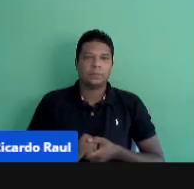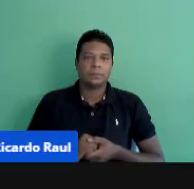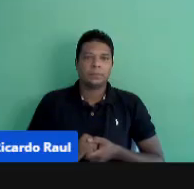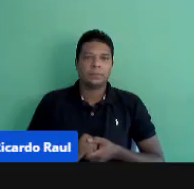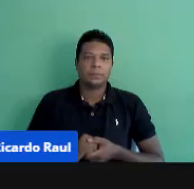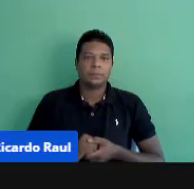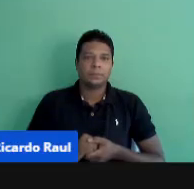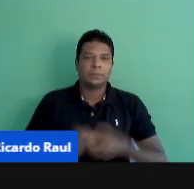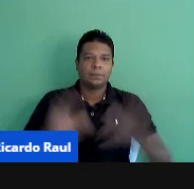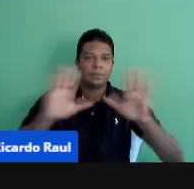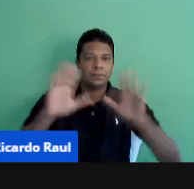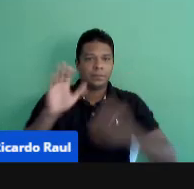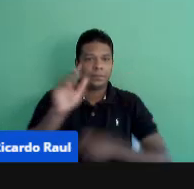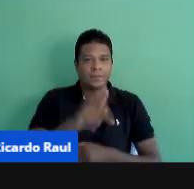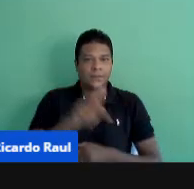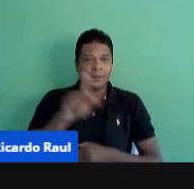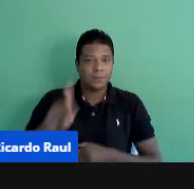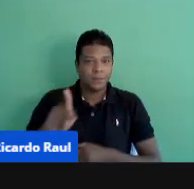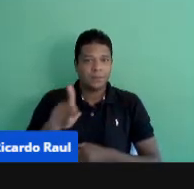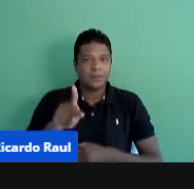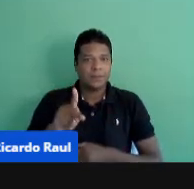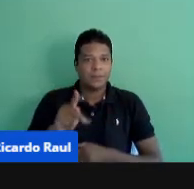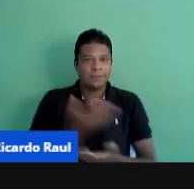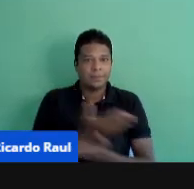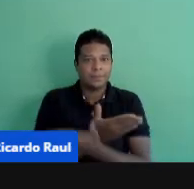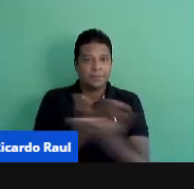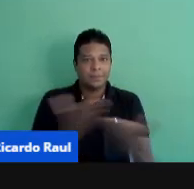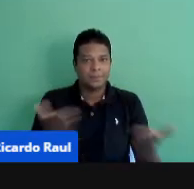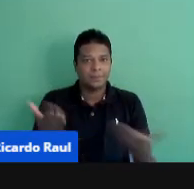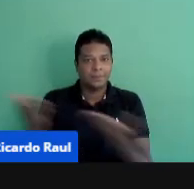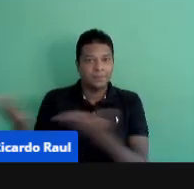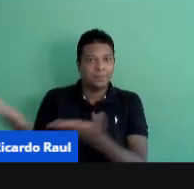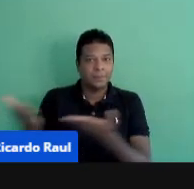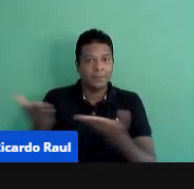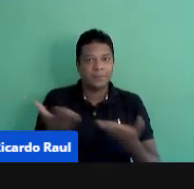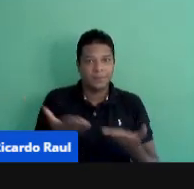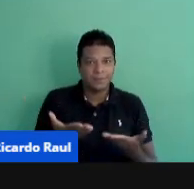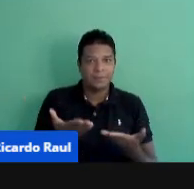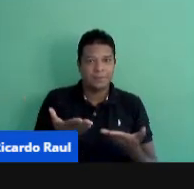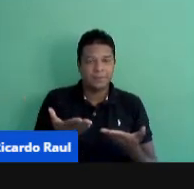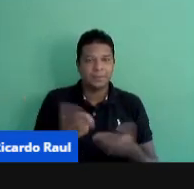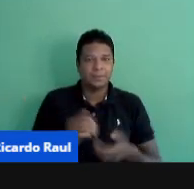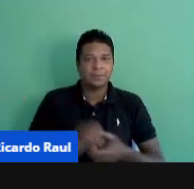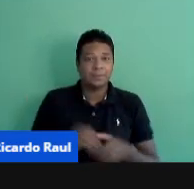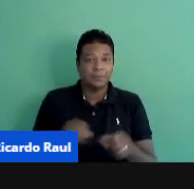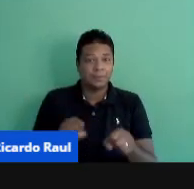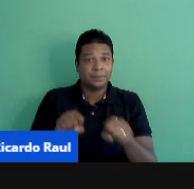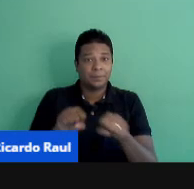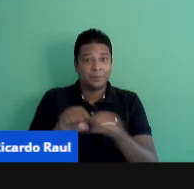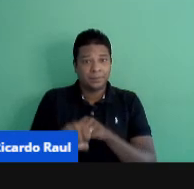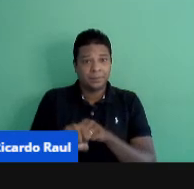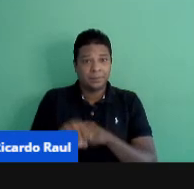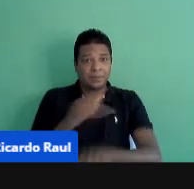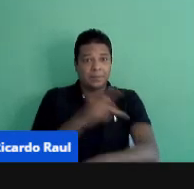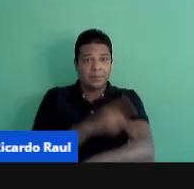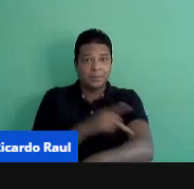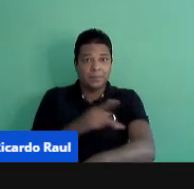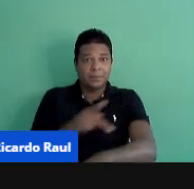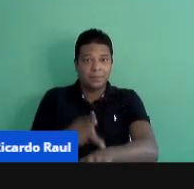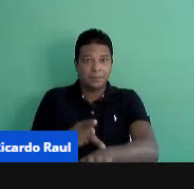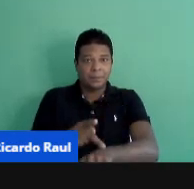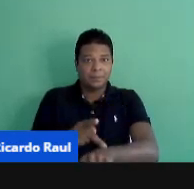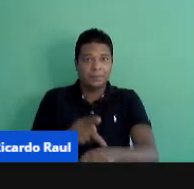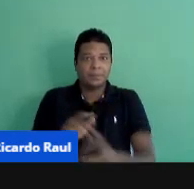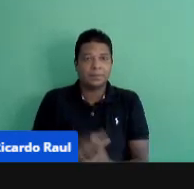Olá, professores, professoras, sejam todos bem-vindos a mais uma formação pedagógica, né, no nosso programa